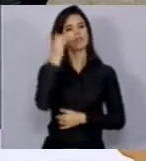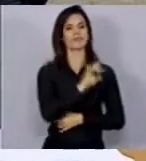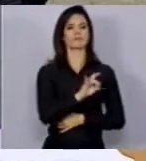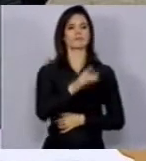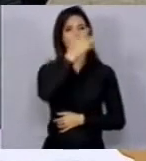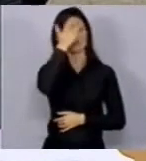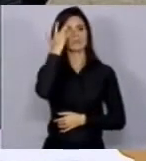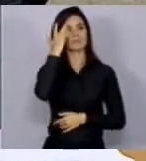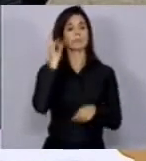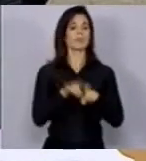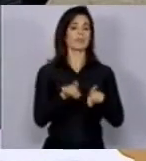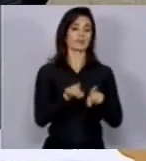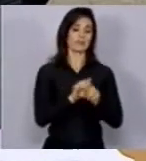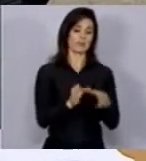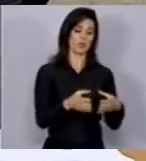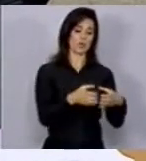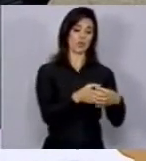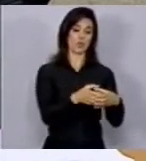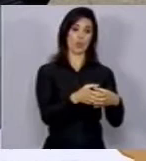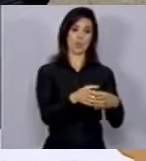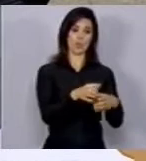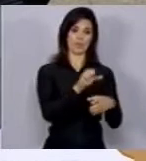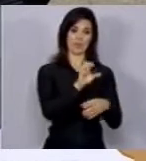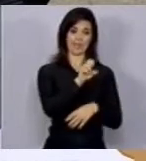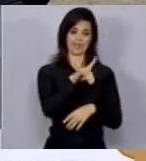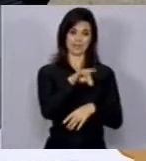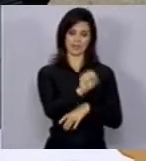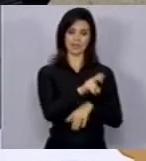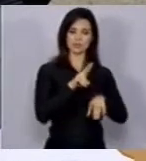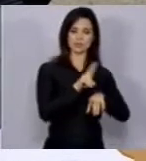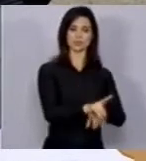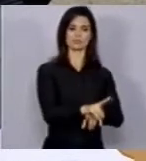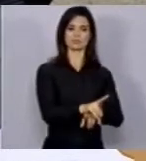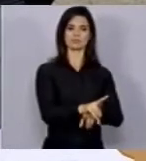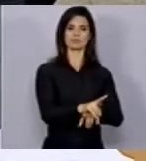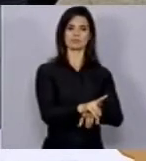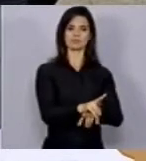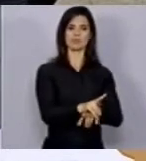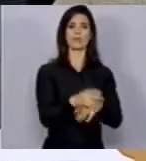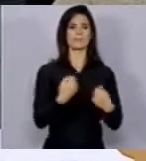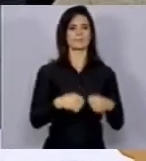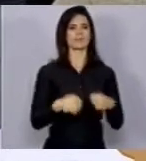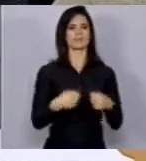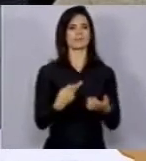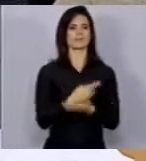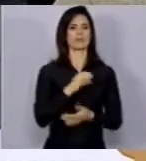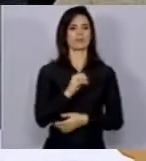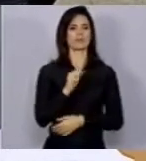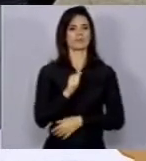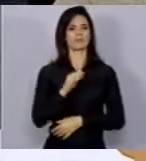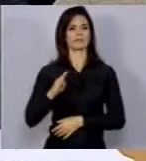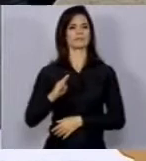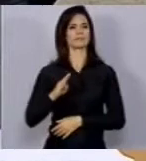civil e fiscalizar as instituições do Estado, imperativo de nosso Estatuto, foi exercida em